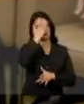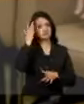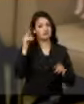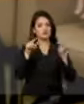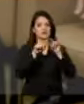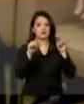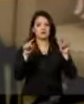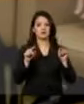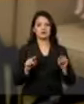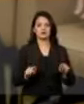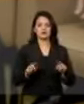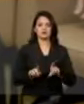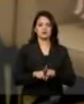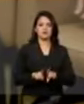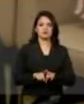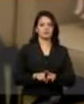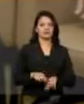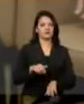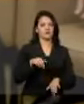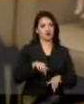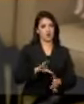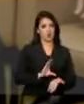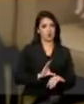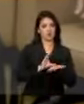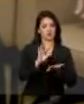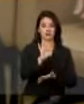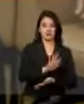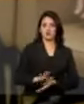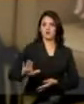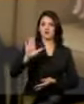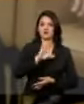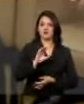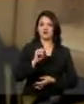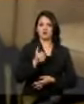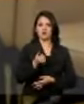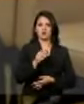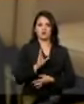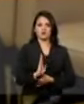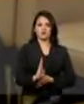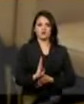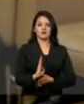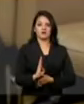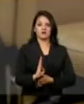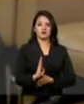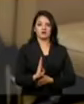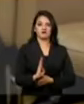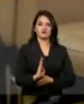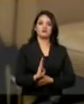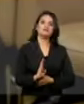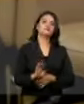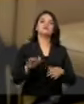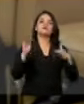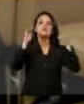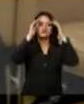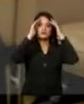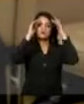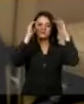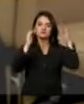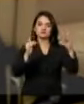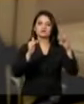o Conselho Federal da Ordem dos Advogados do Brasil, cumprindo o dever que lhe impõe a